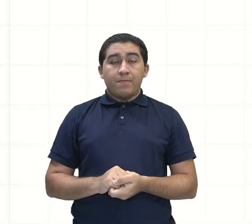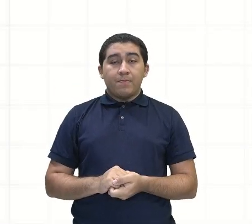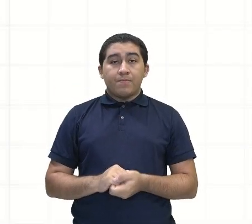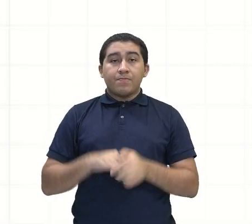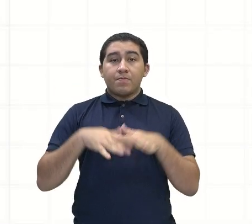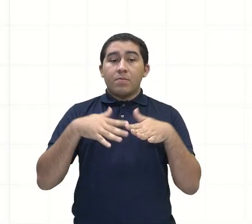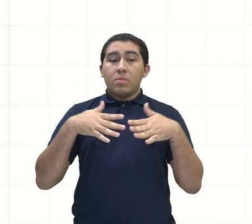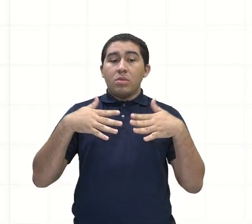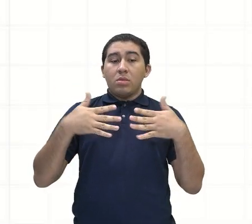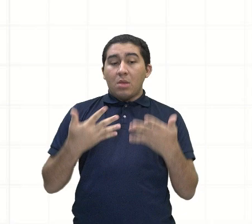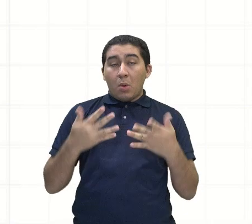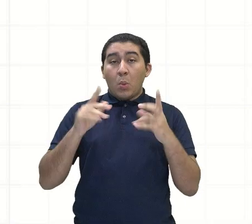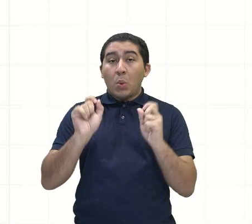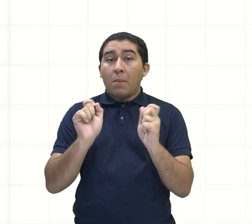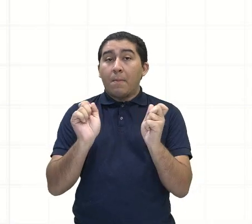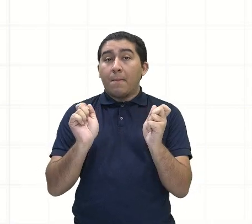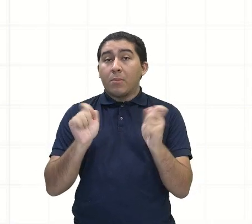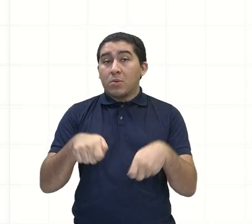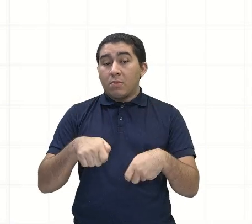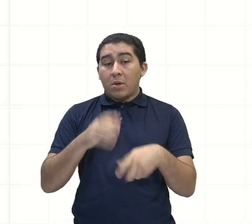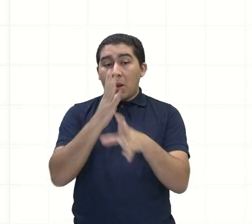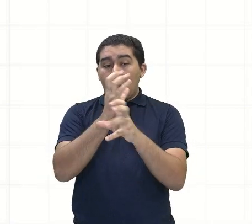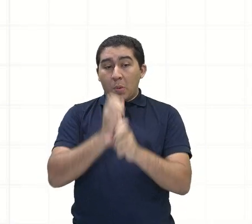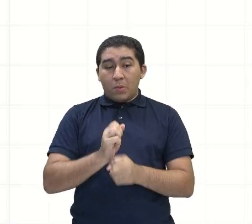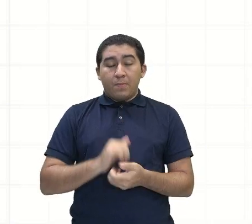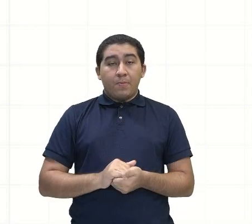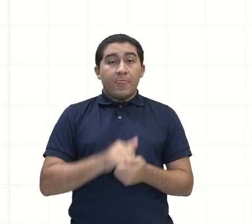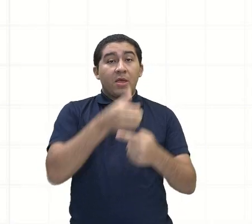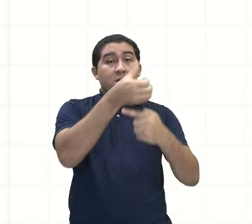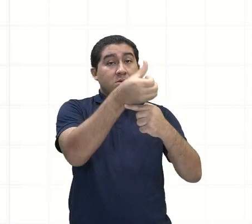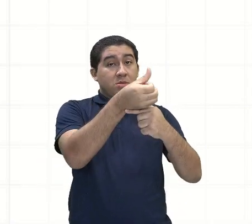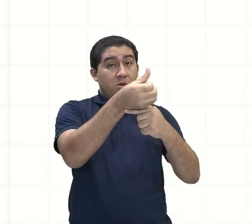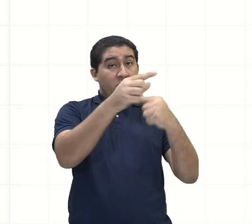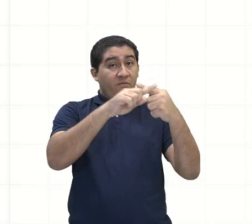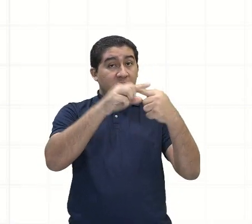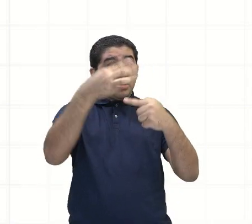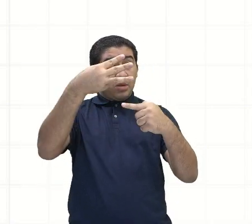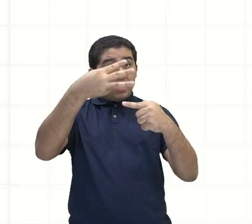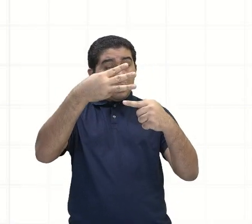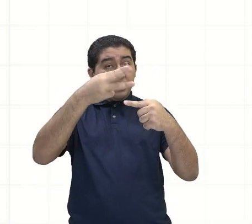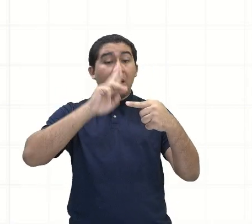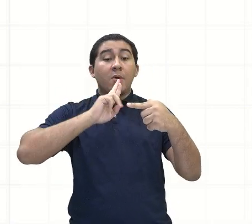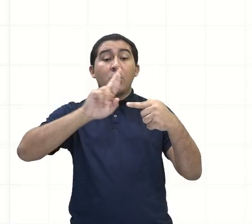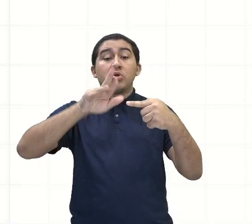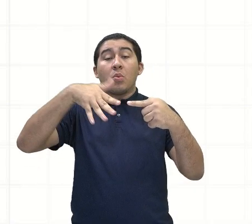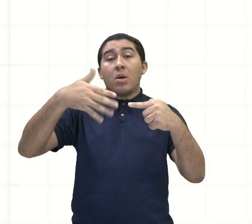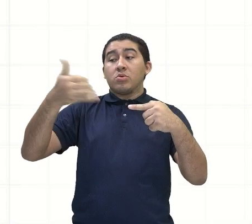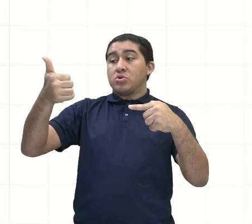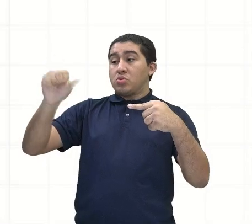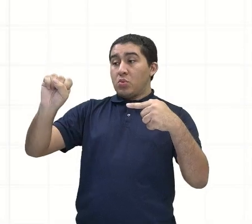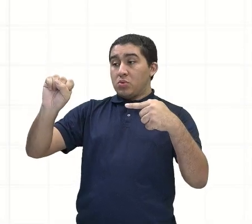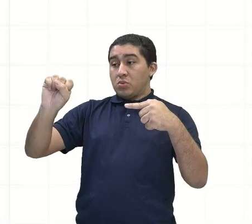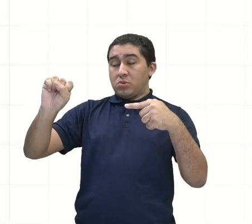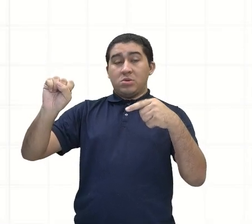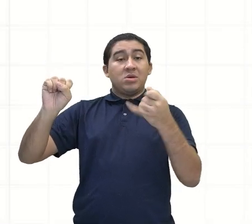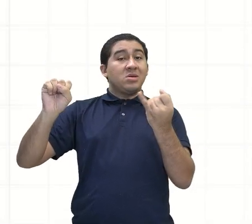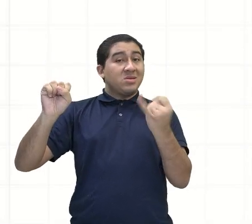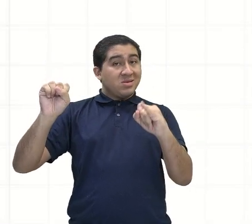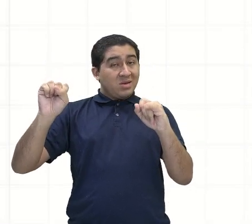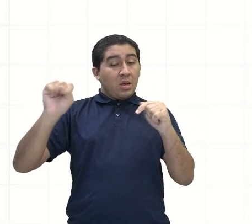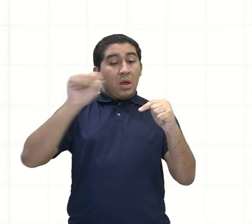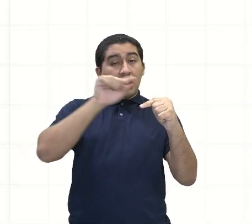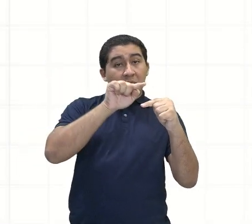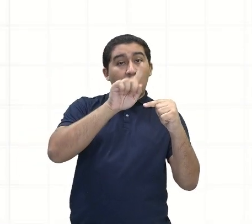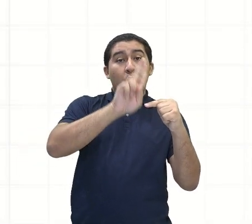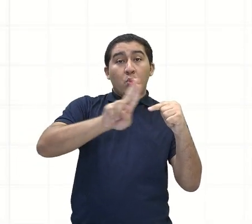Então aqui o que a gente pode fazer, ó? Vou multiplicar por 3. 3 vezes 6, 18. Se eu multipliquei em cima por